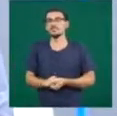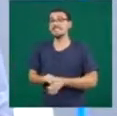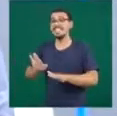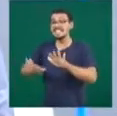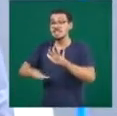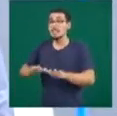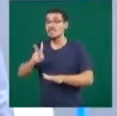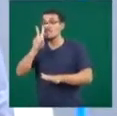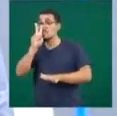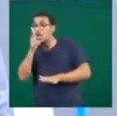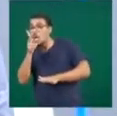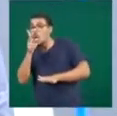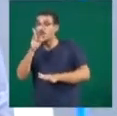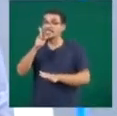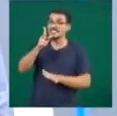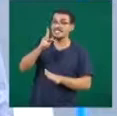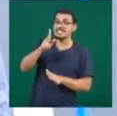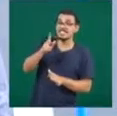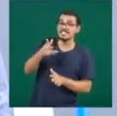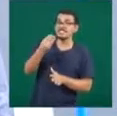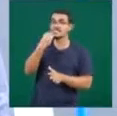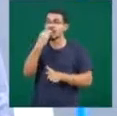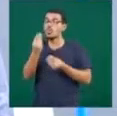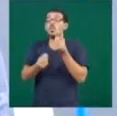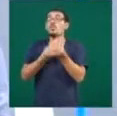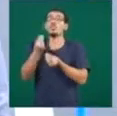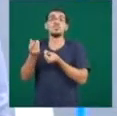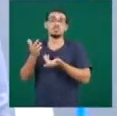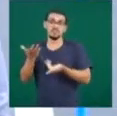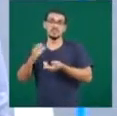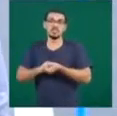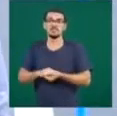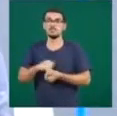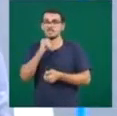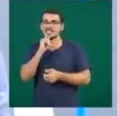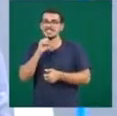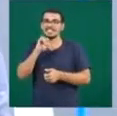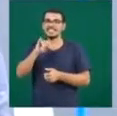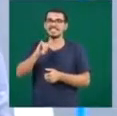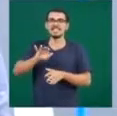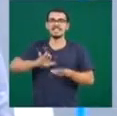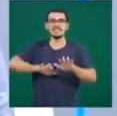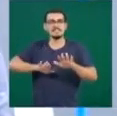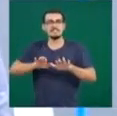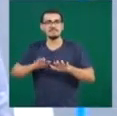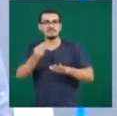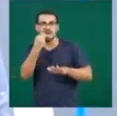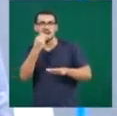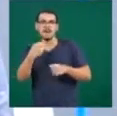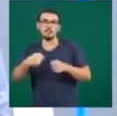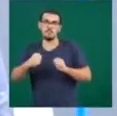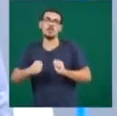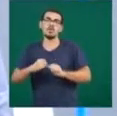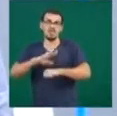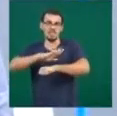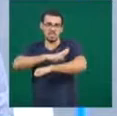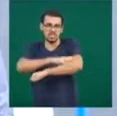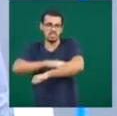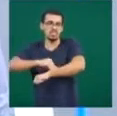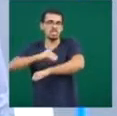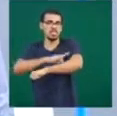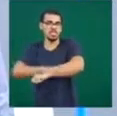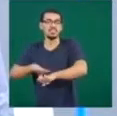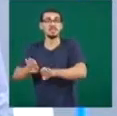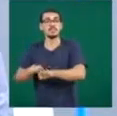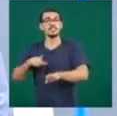psoríase. Graus mais leves e moderados, a gente lança a mão, por exemplo, de pomadas, cremes. A fototerapia, que é um tratamento disponível